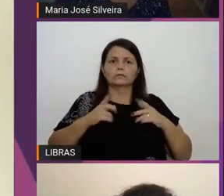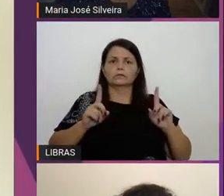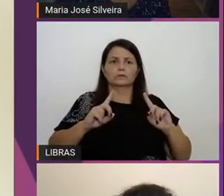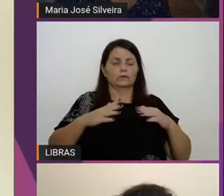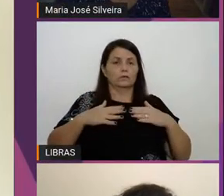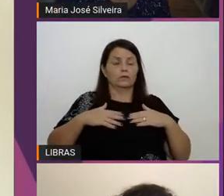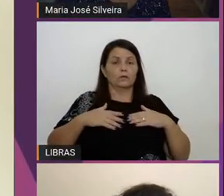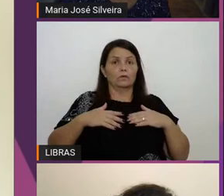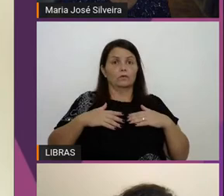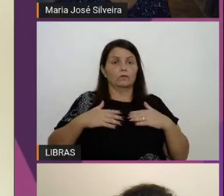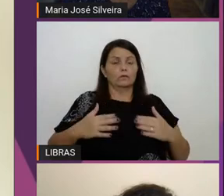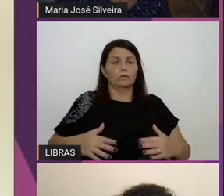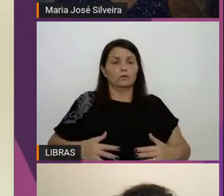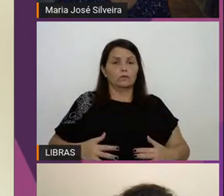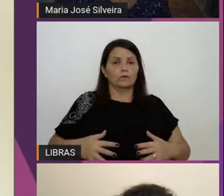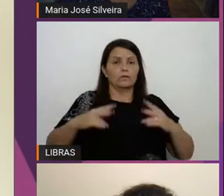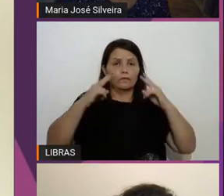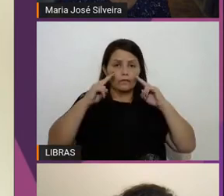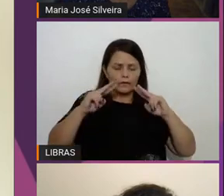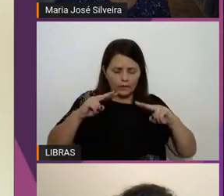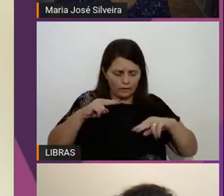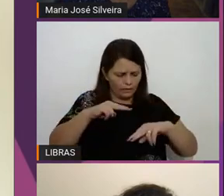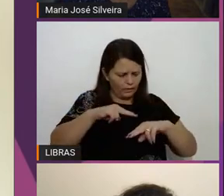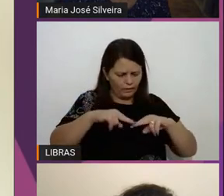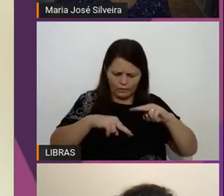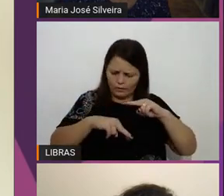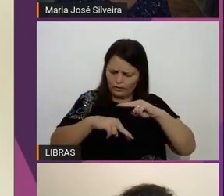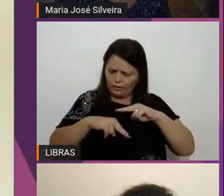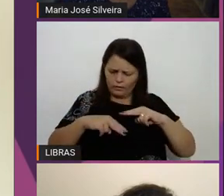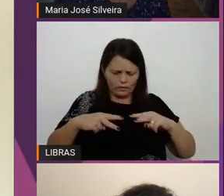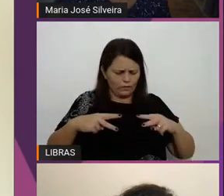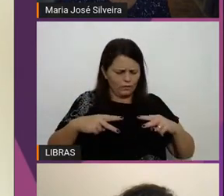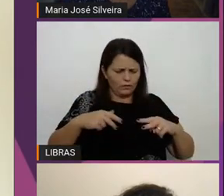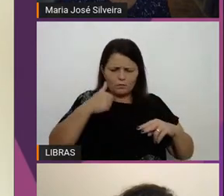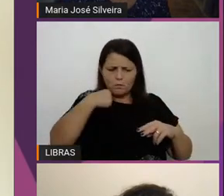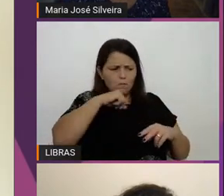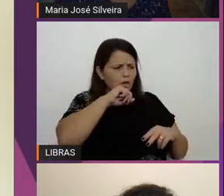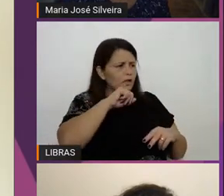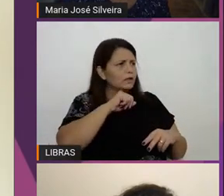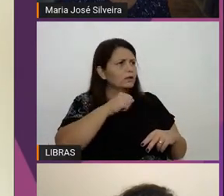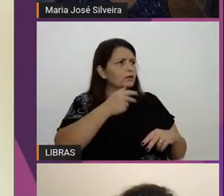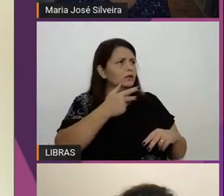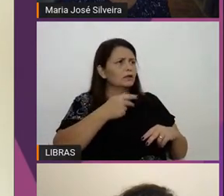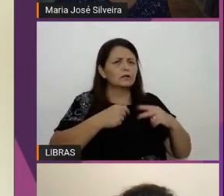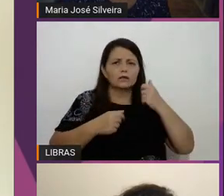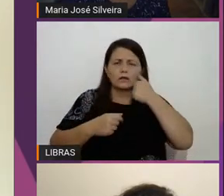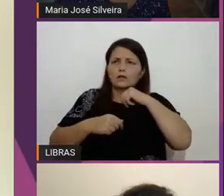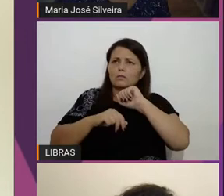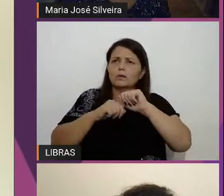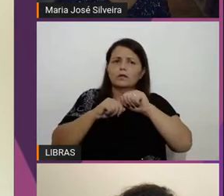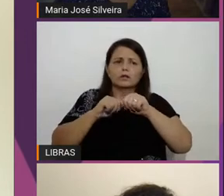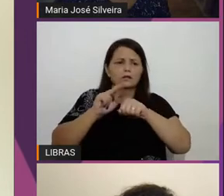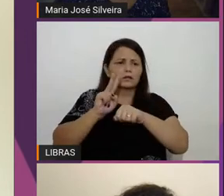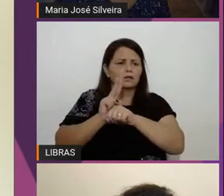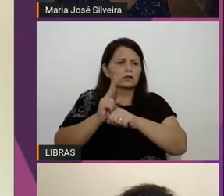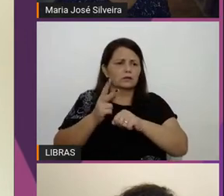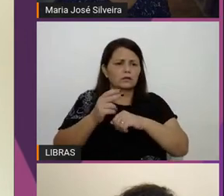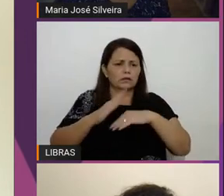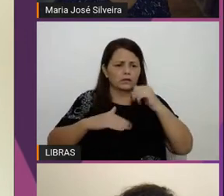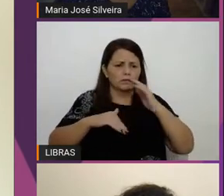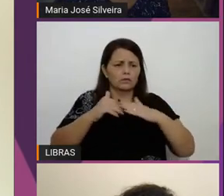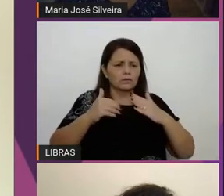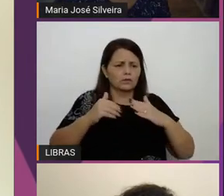é meu eu olho para as mãos que andava carregando por aí mãe mãos que cuidei como se fossem minhas